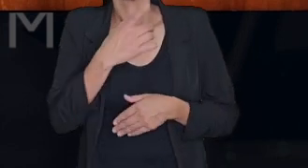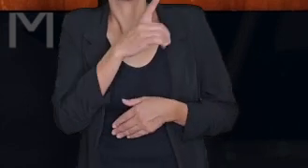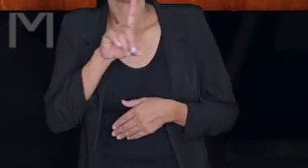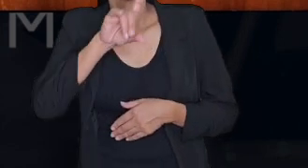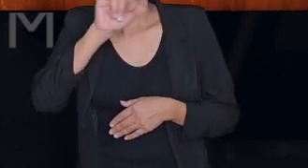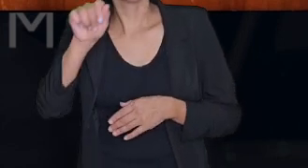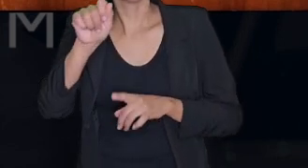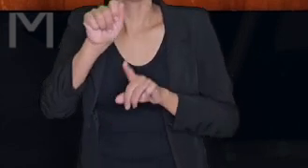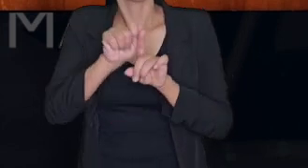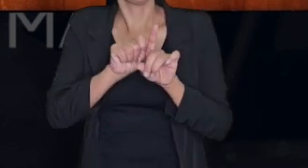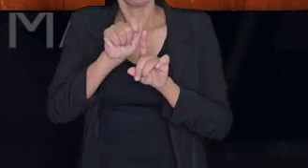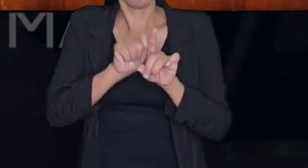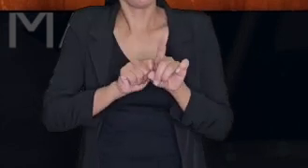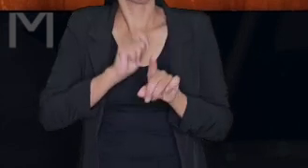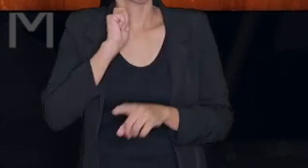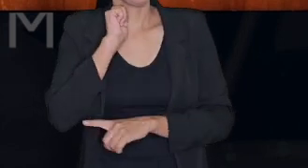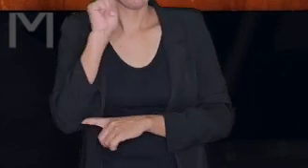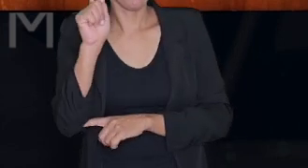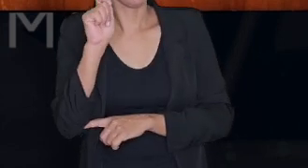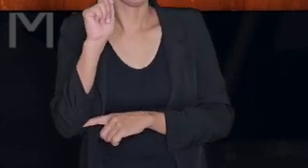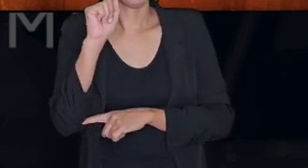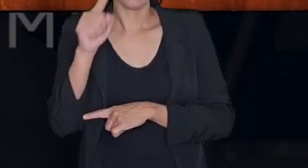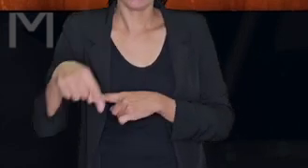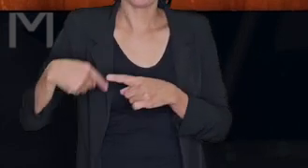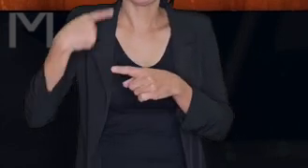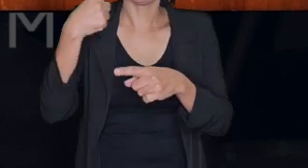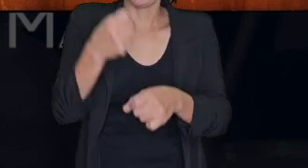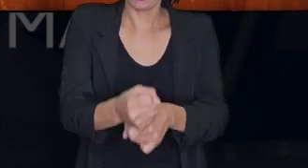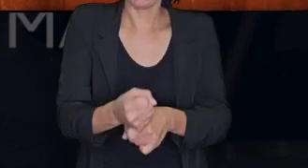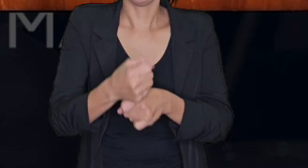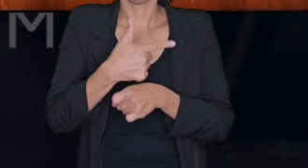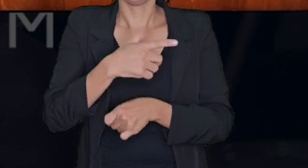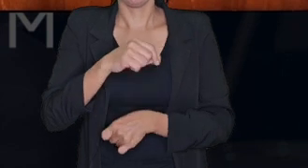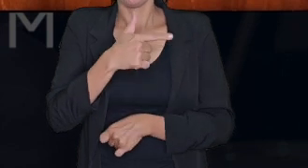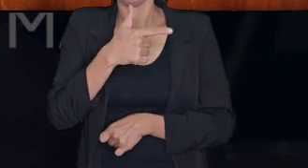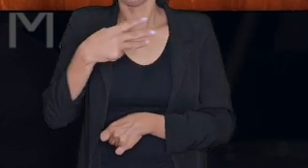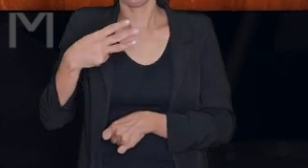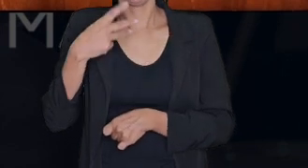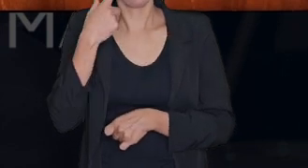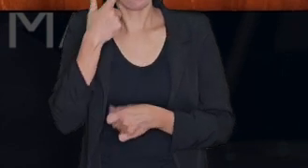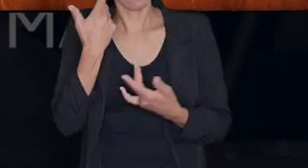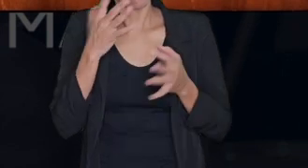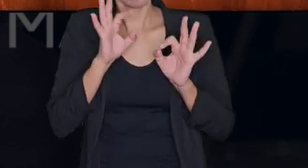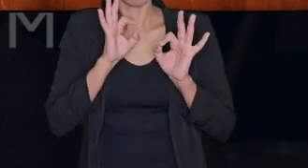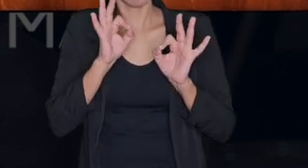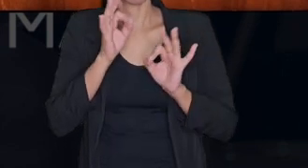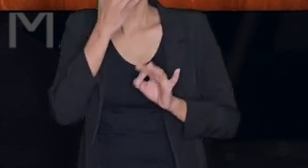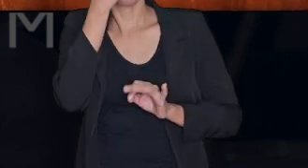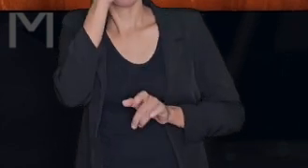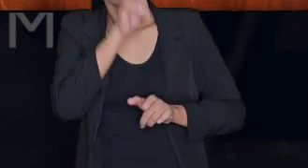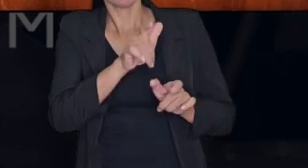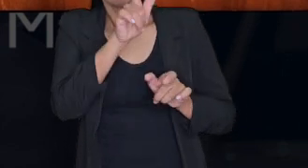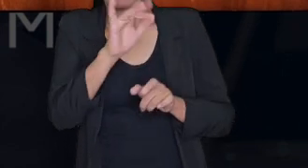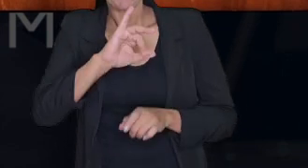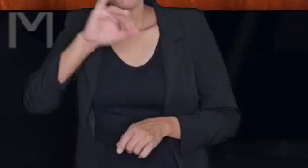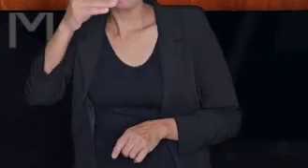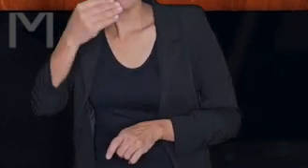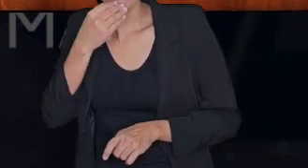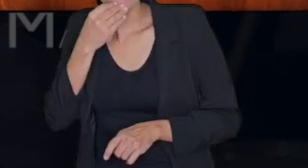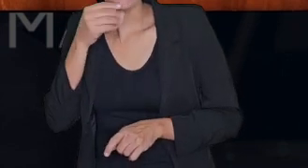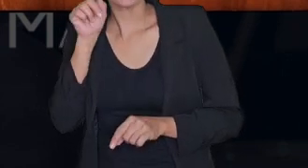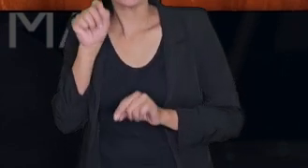declaração final do espólio? No último dia do mês de abril do ano subsequente, 2023. Olha que